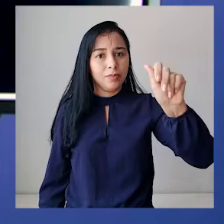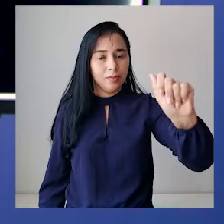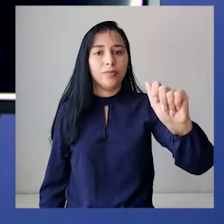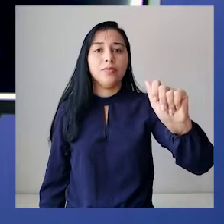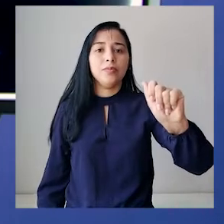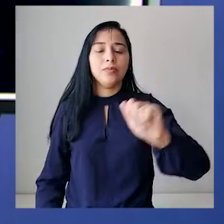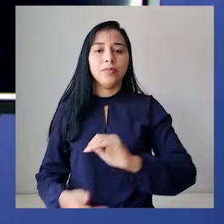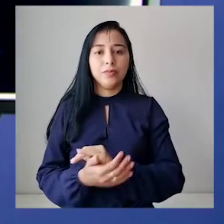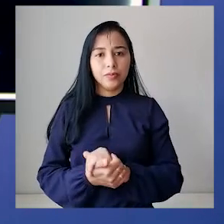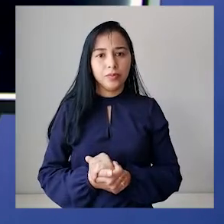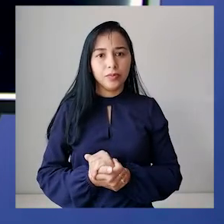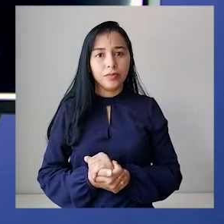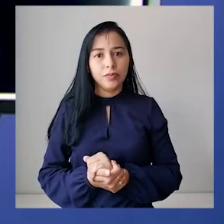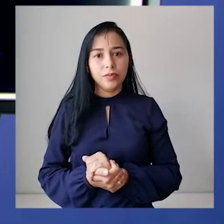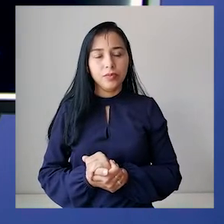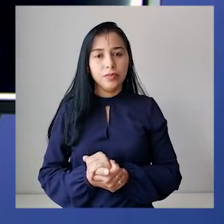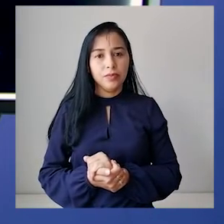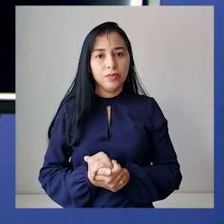explicativa.